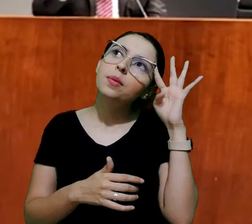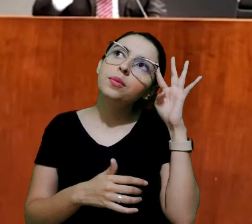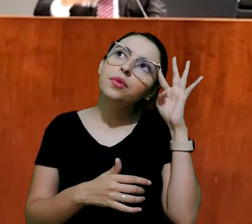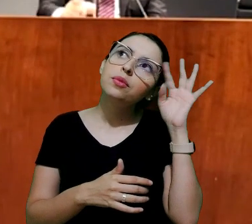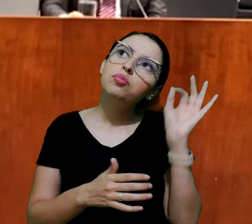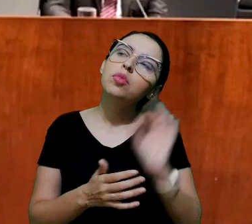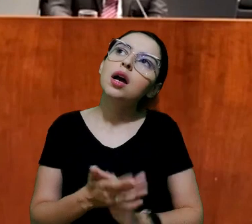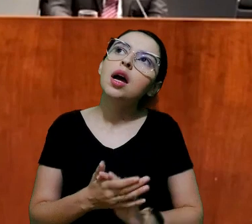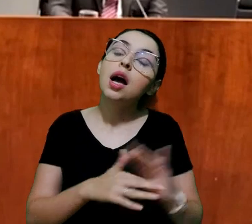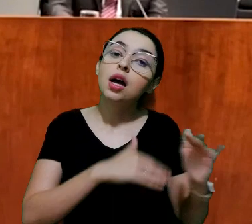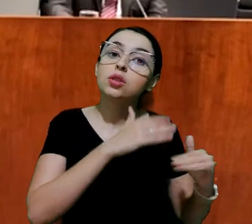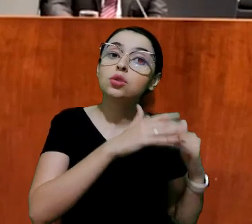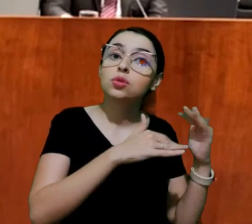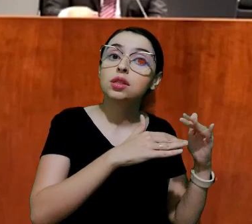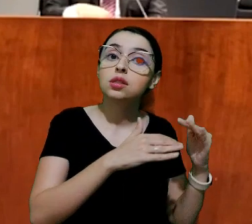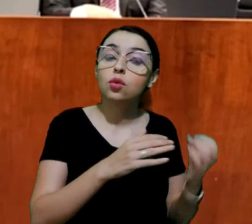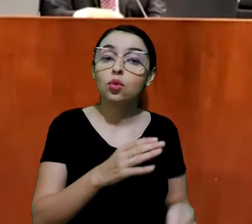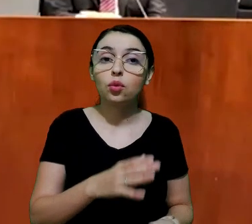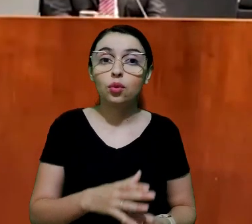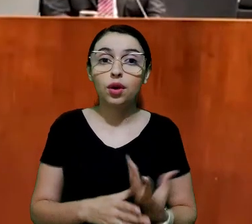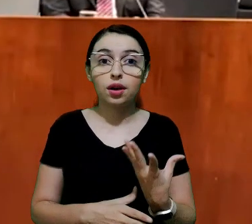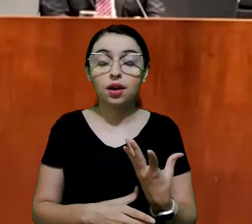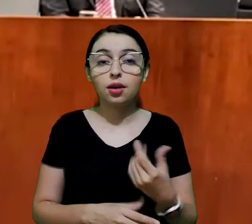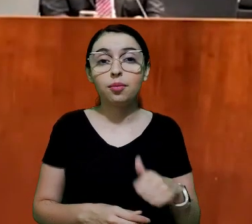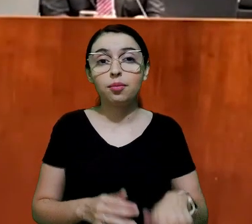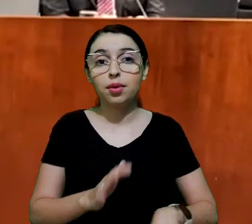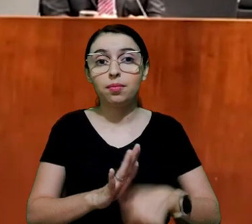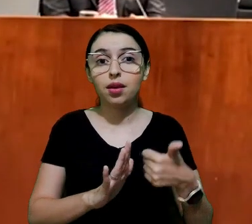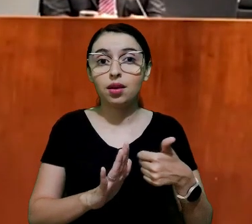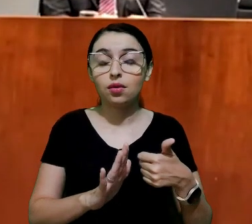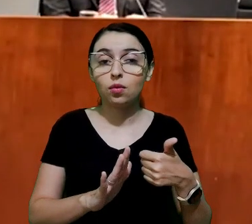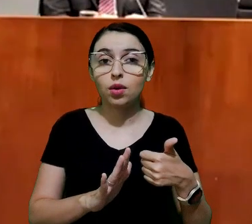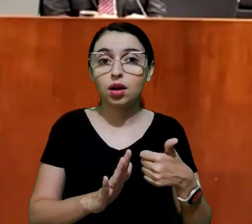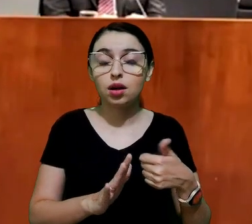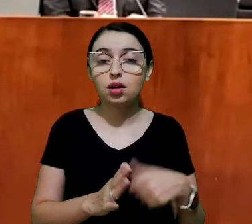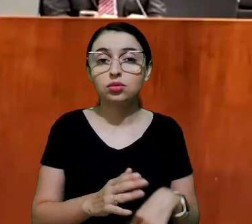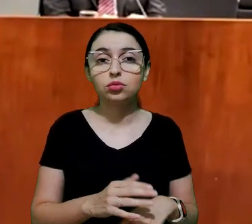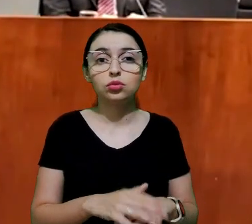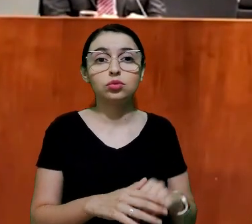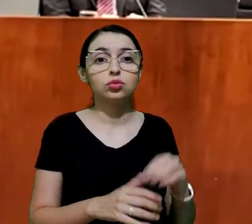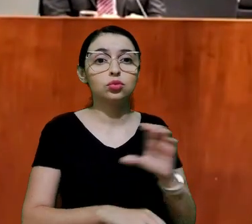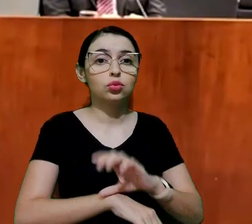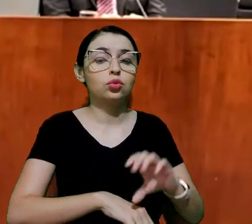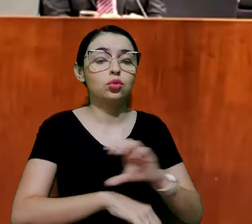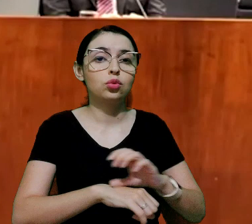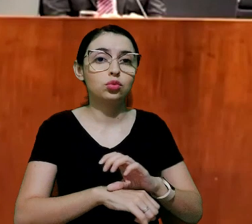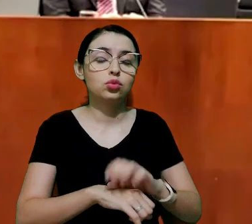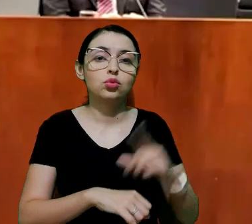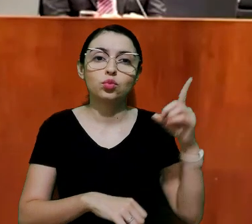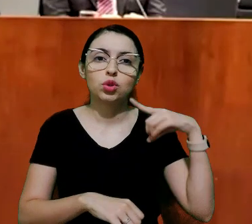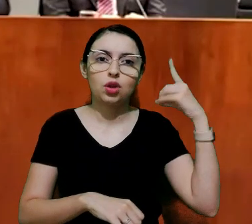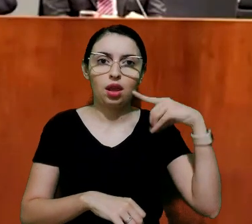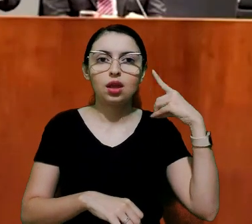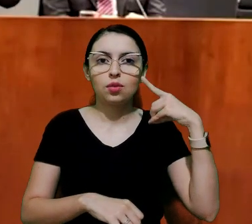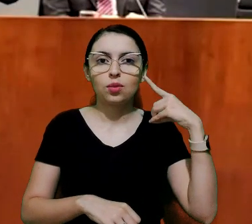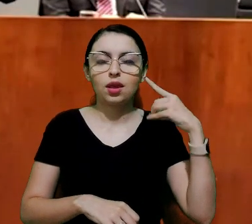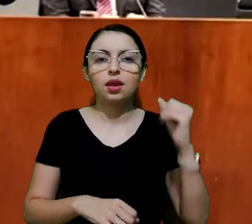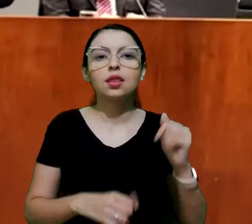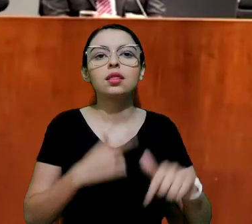a sucessão começou, eu estava no primeiro ano da escola. E eu, já como advogado, atuei nesse caso,